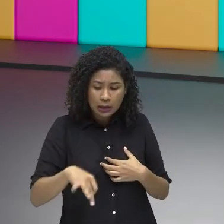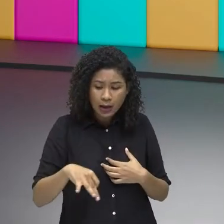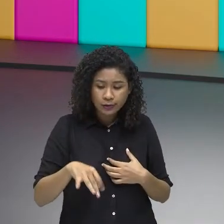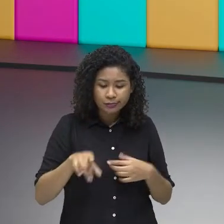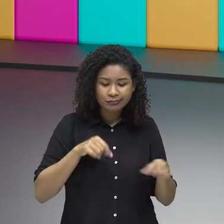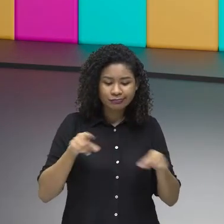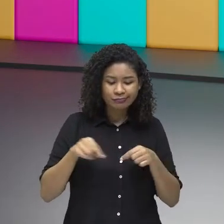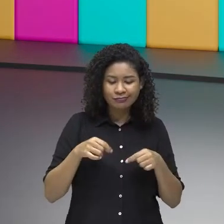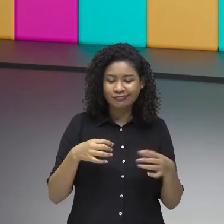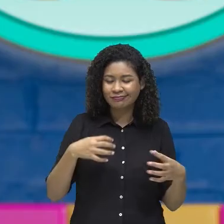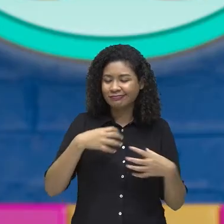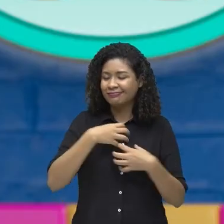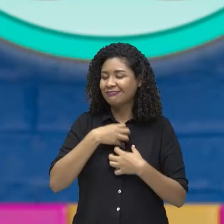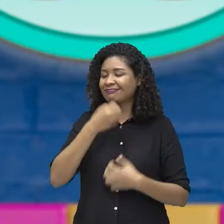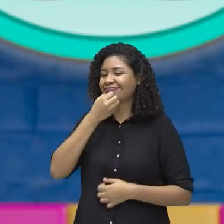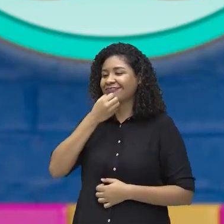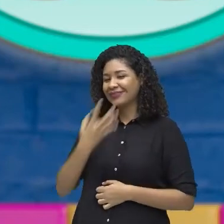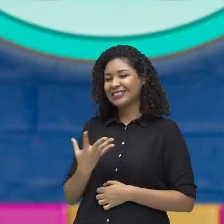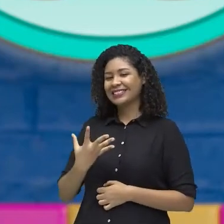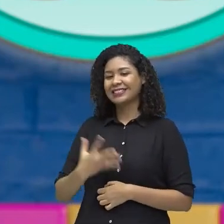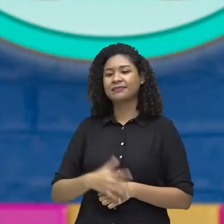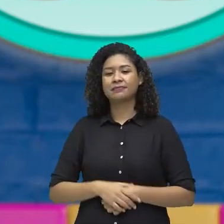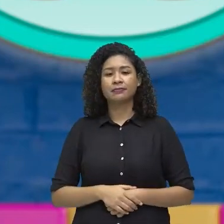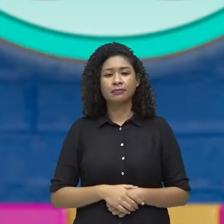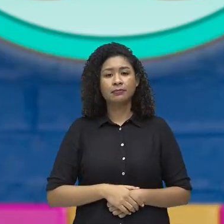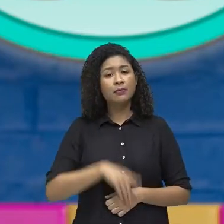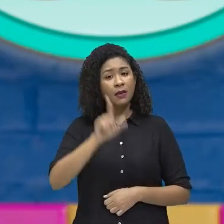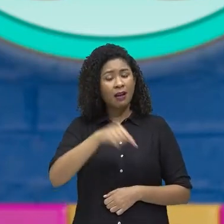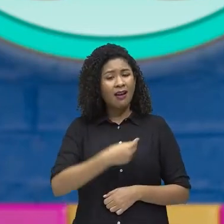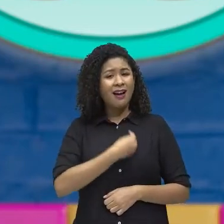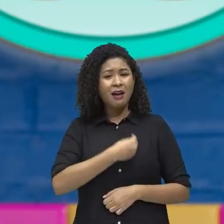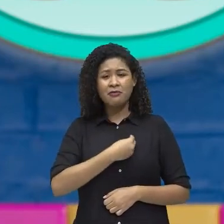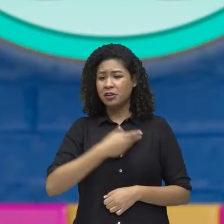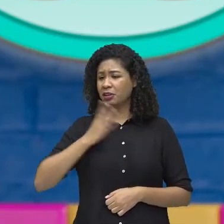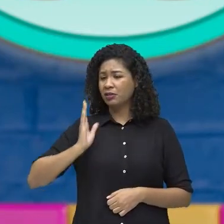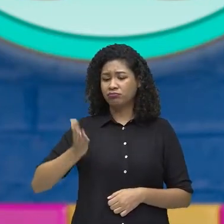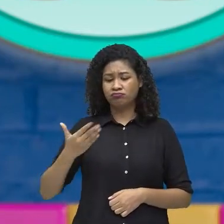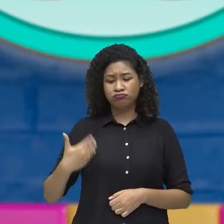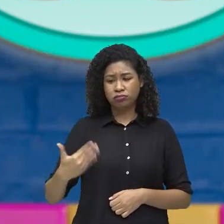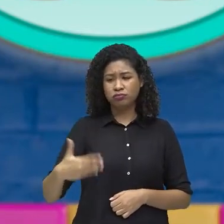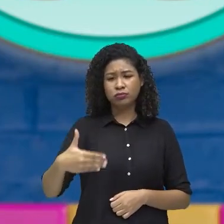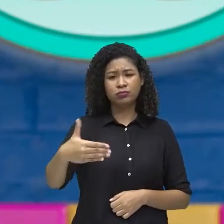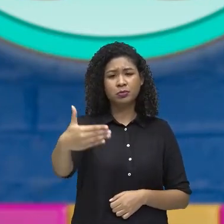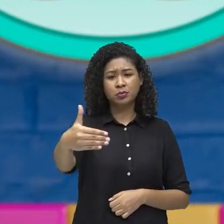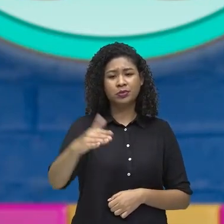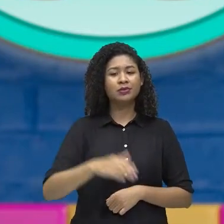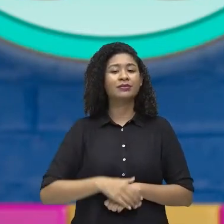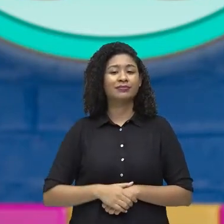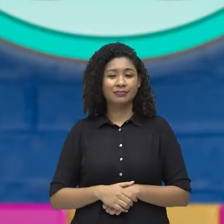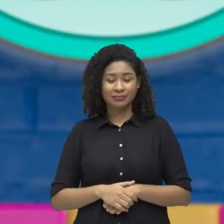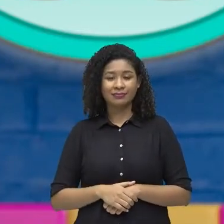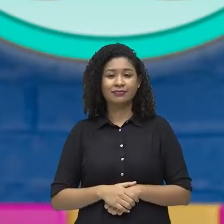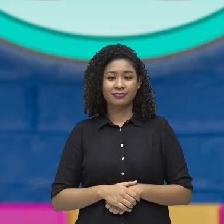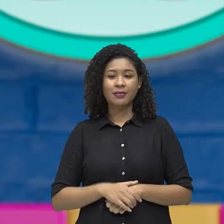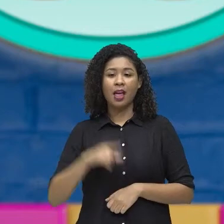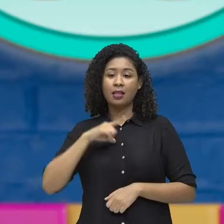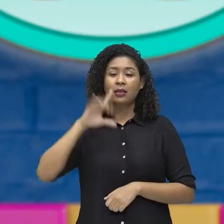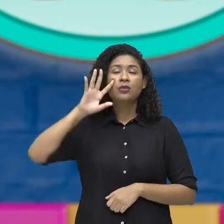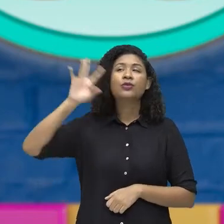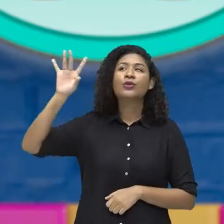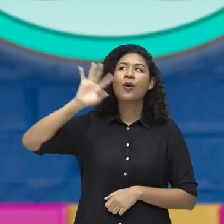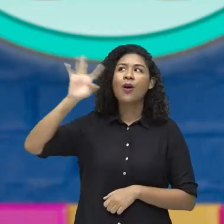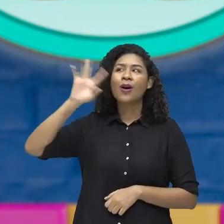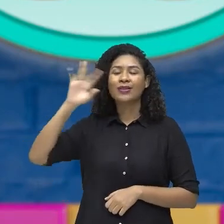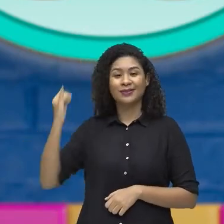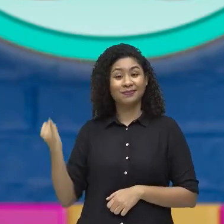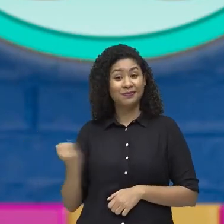bom. A gente deixa a vida seguir seu fluxo, né? Como eu falei, nós muitas vezes temos sonhos, é importante que nós tenhamos